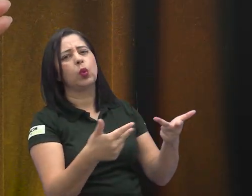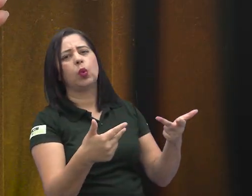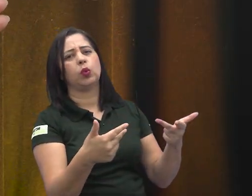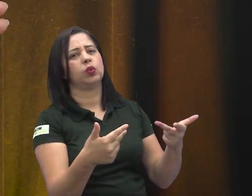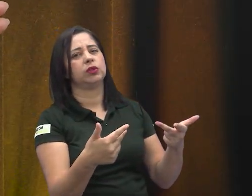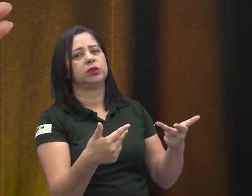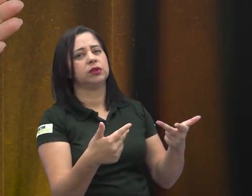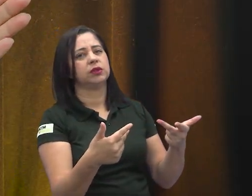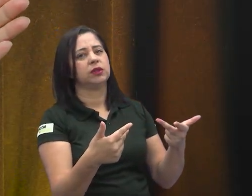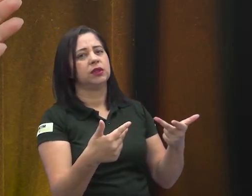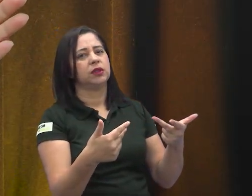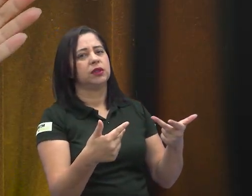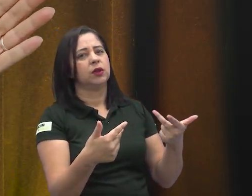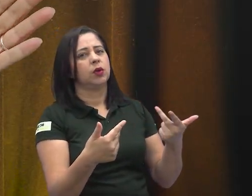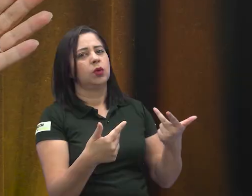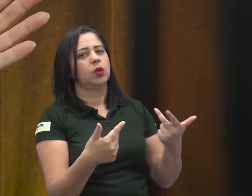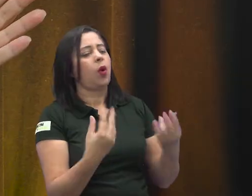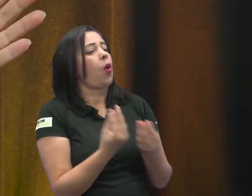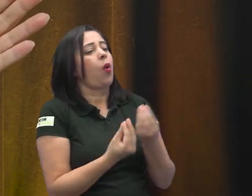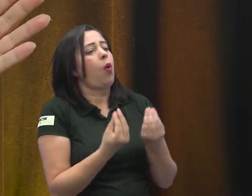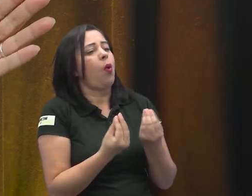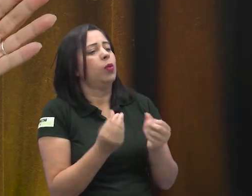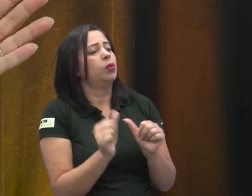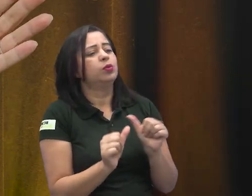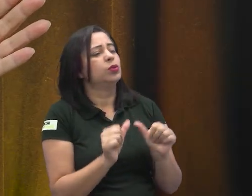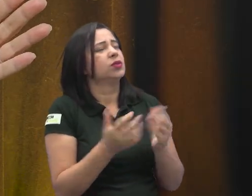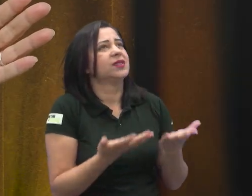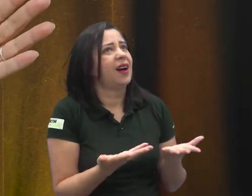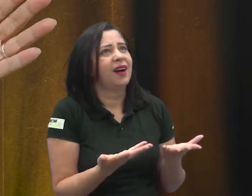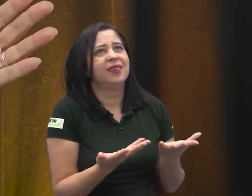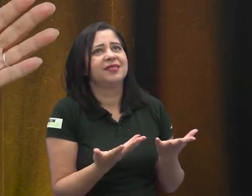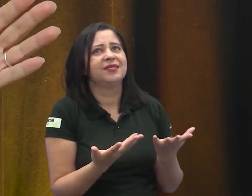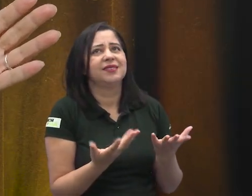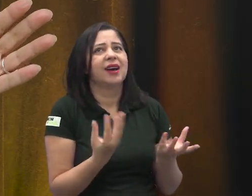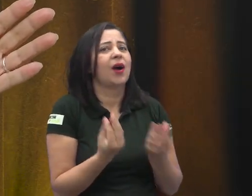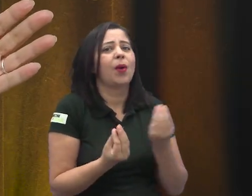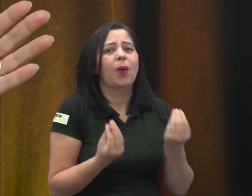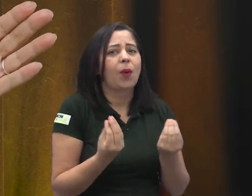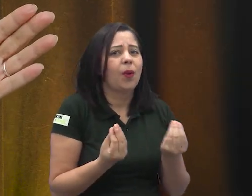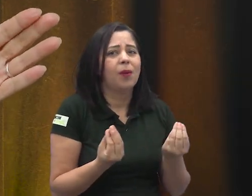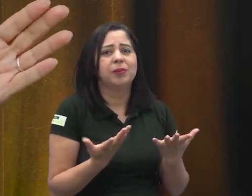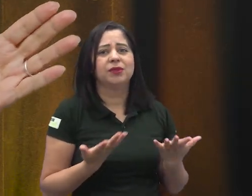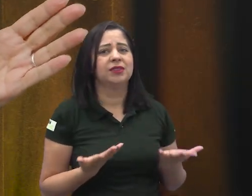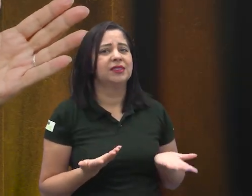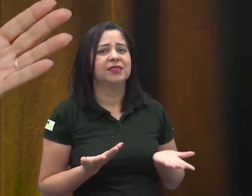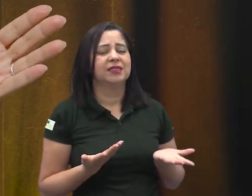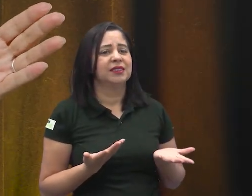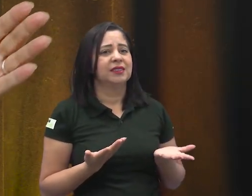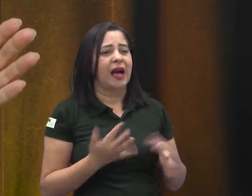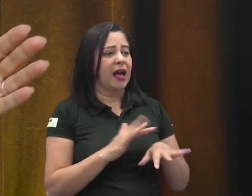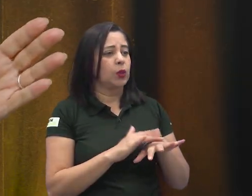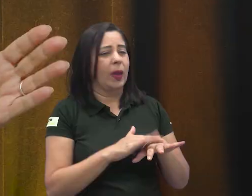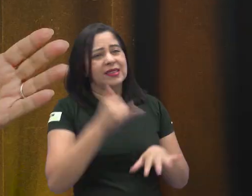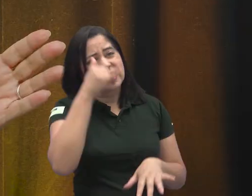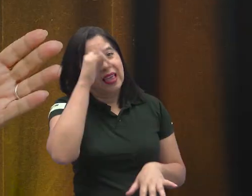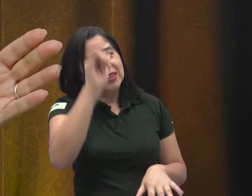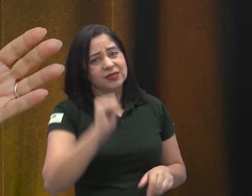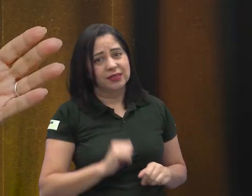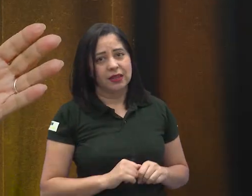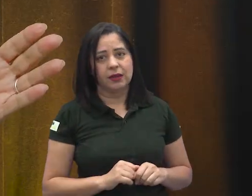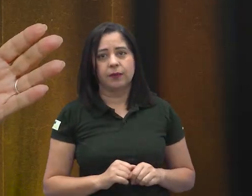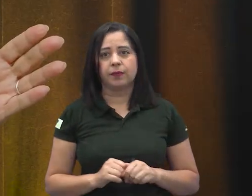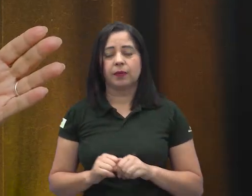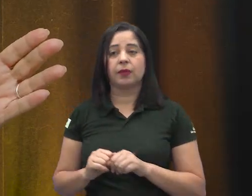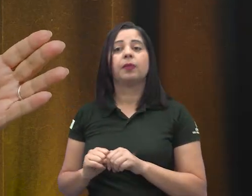muitas, do que significa, como mudar isso, como não ter, muitas perguntas.